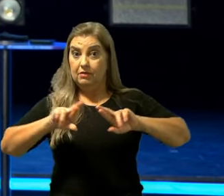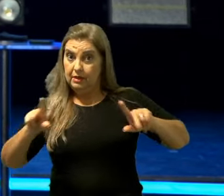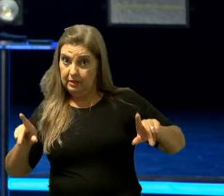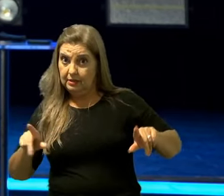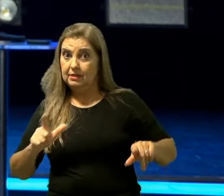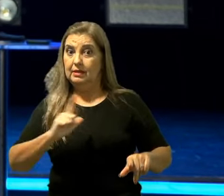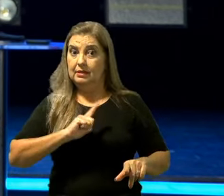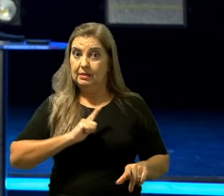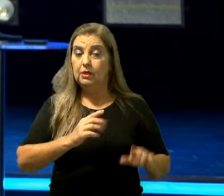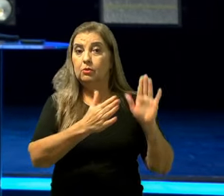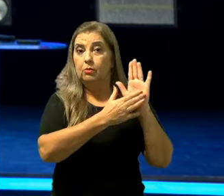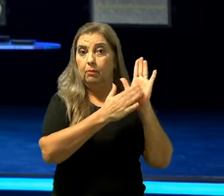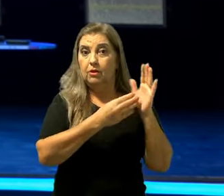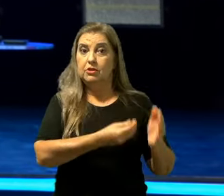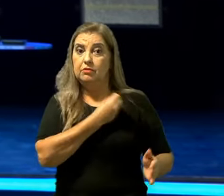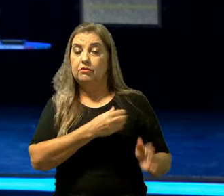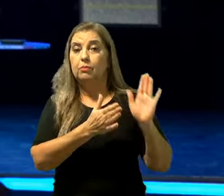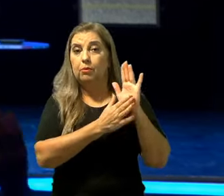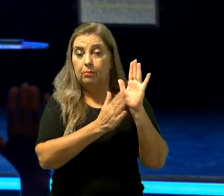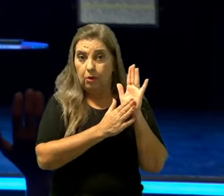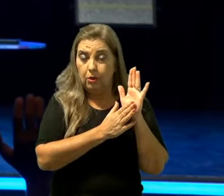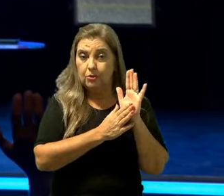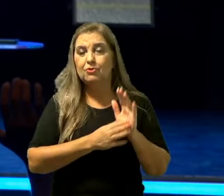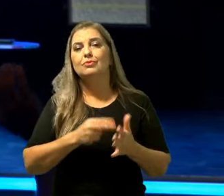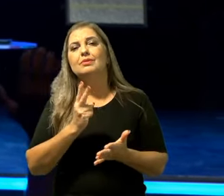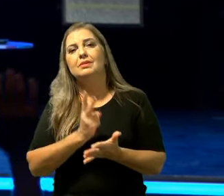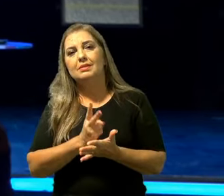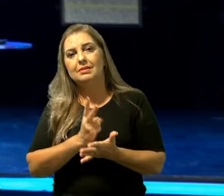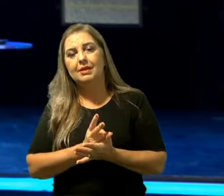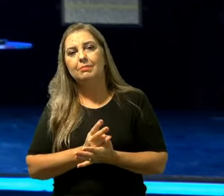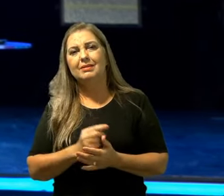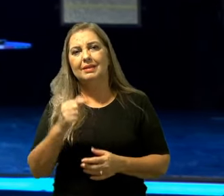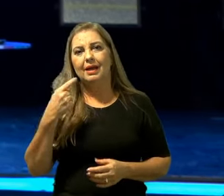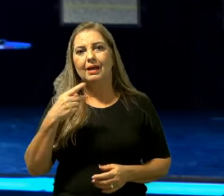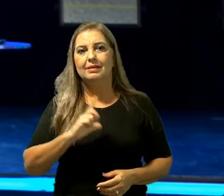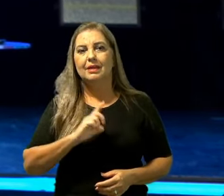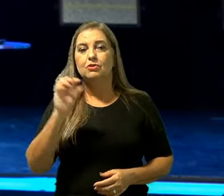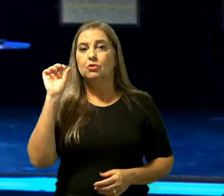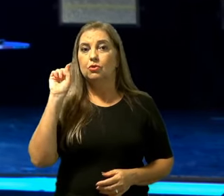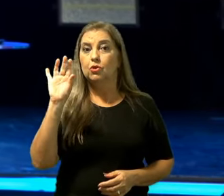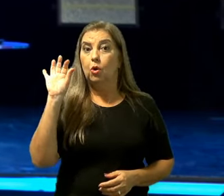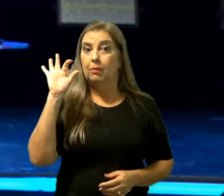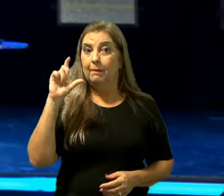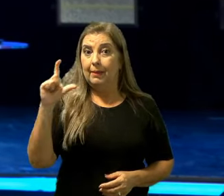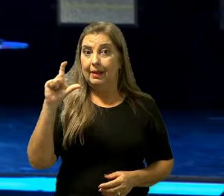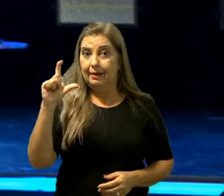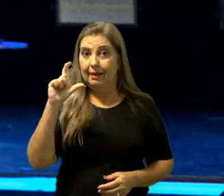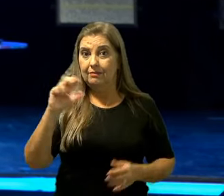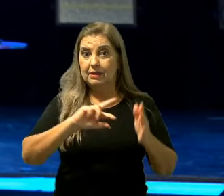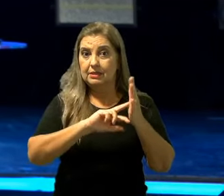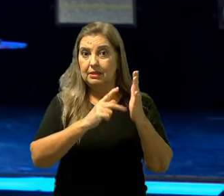viver um propósito, muitas vezes, ela está em uma palavra chamada preparo.